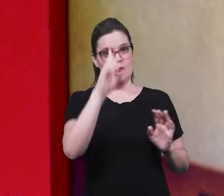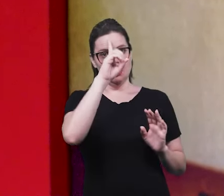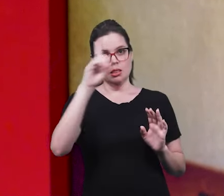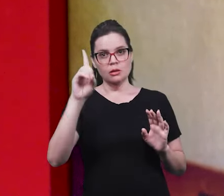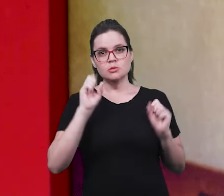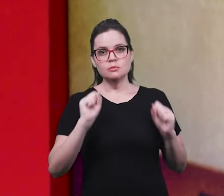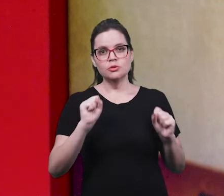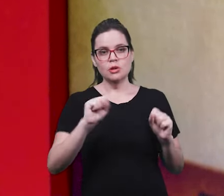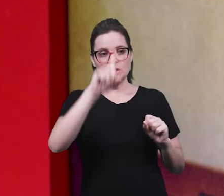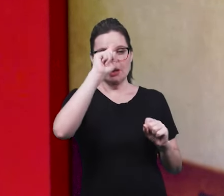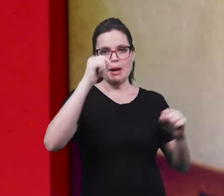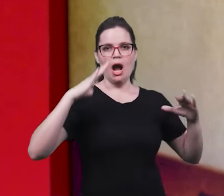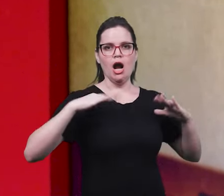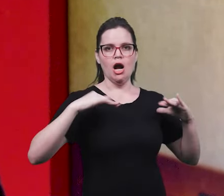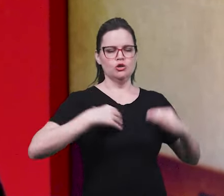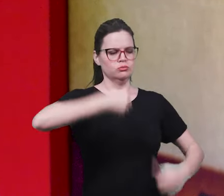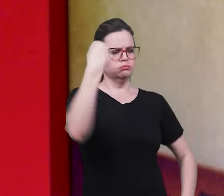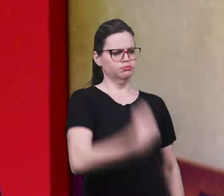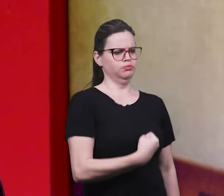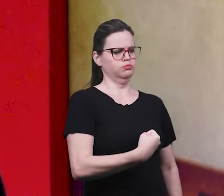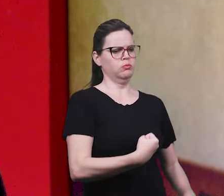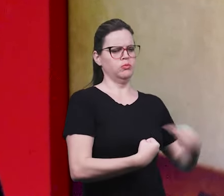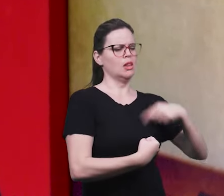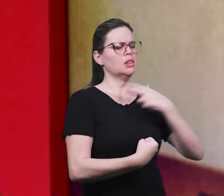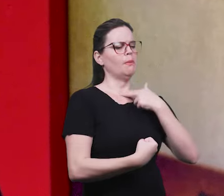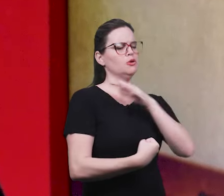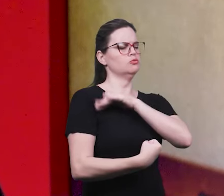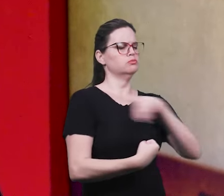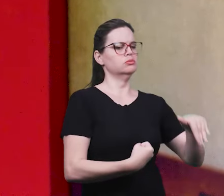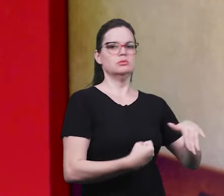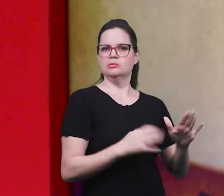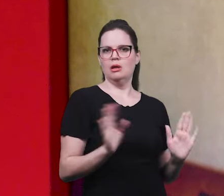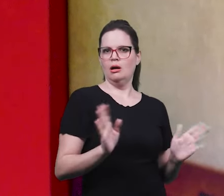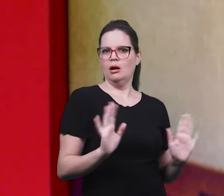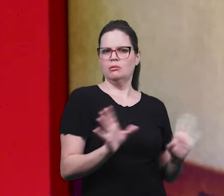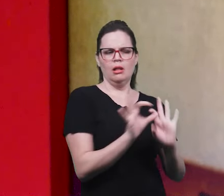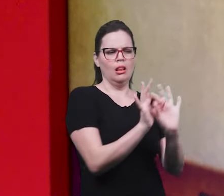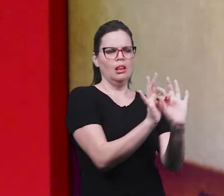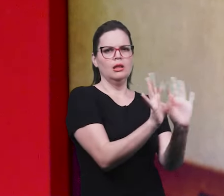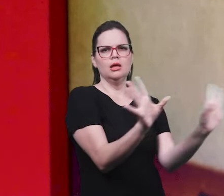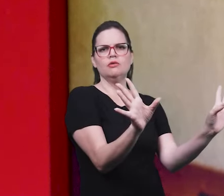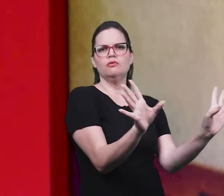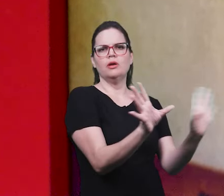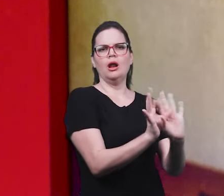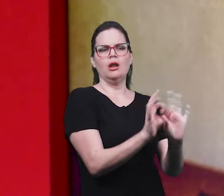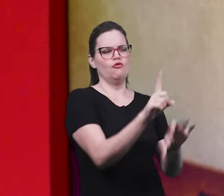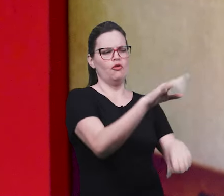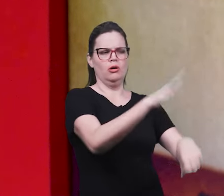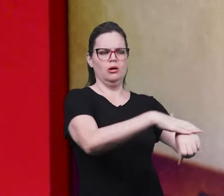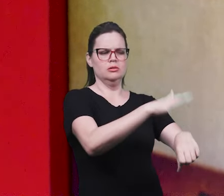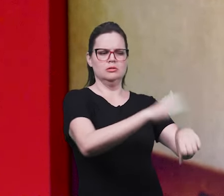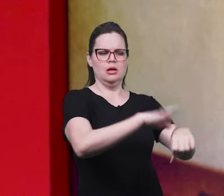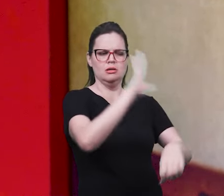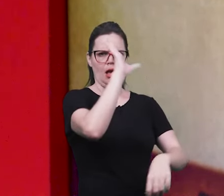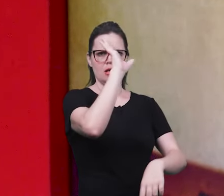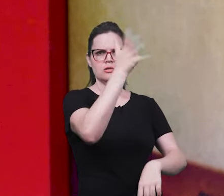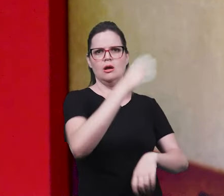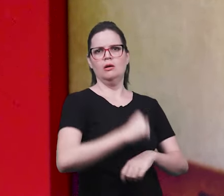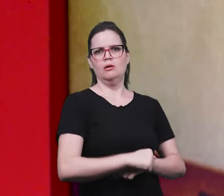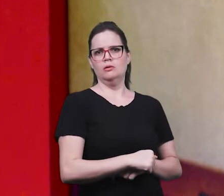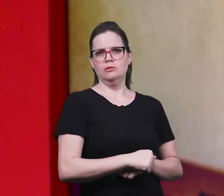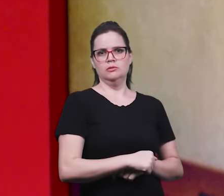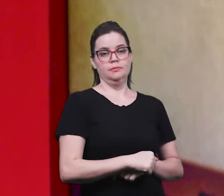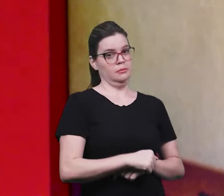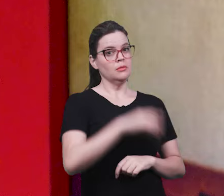um anjo lá, falar, aqui você não passa, não deixou ele ir. Deus dá essa liberdade, embora ele tenha um poder, ele dá essa liberdade. dessa